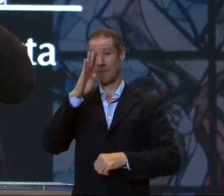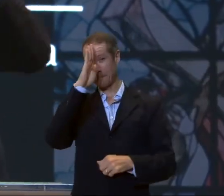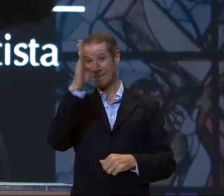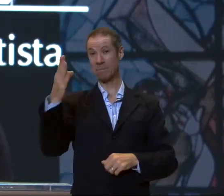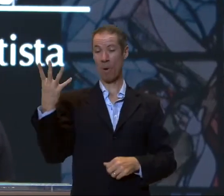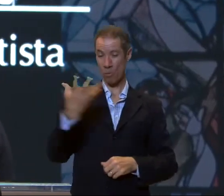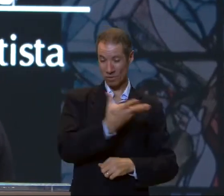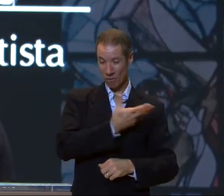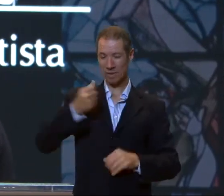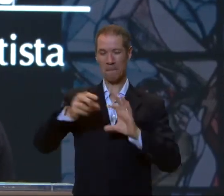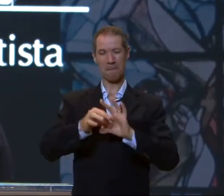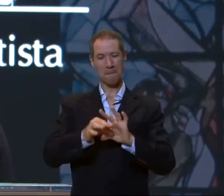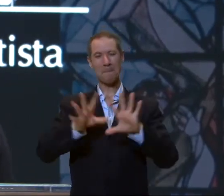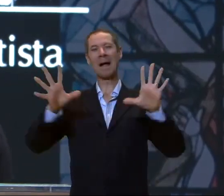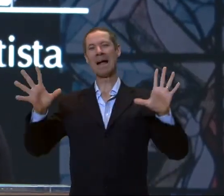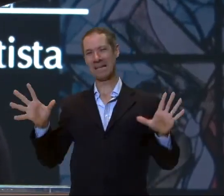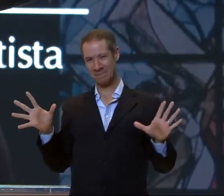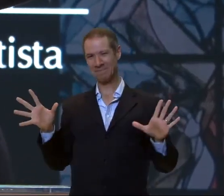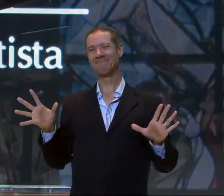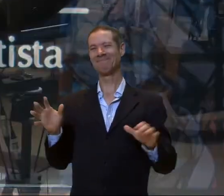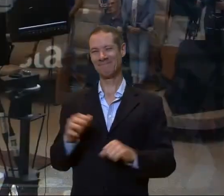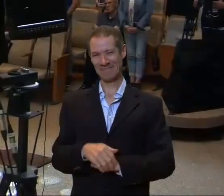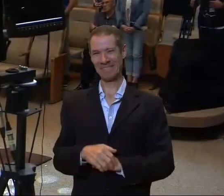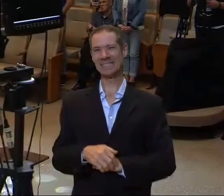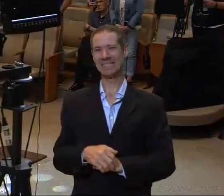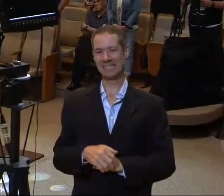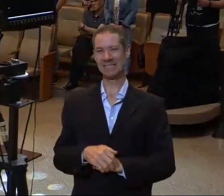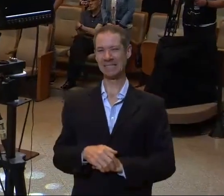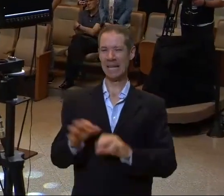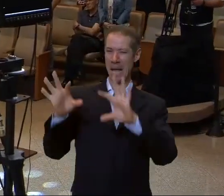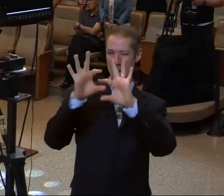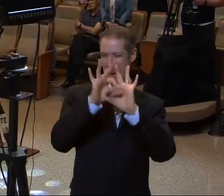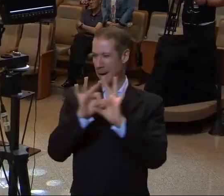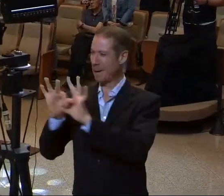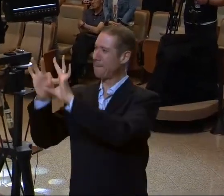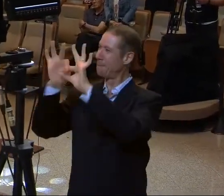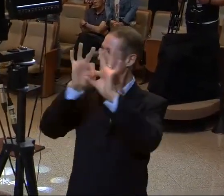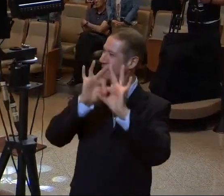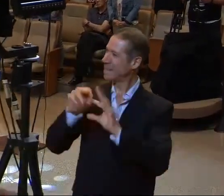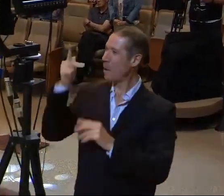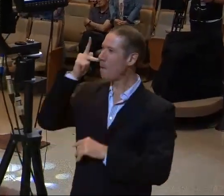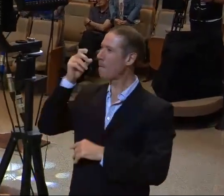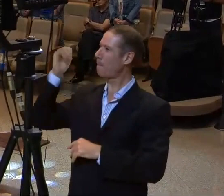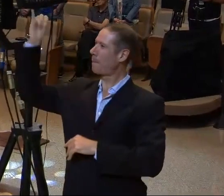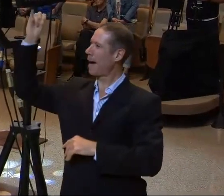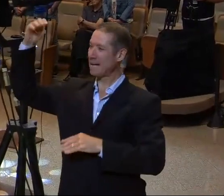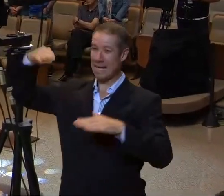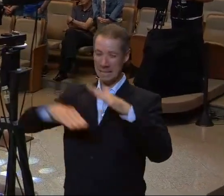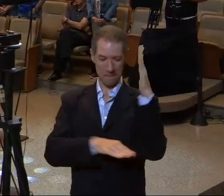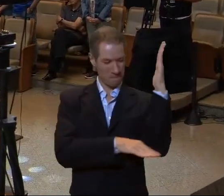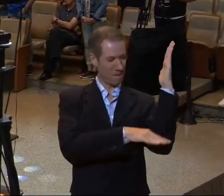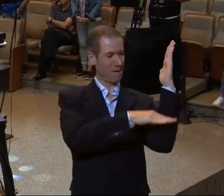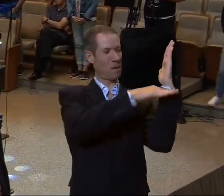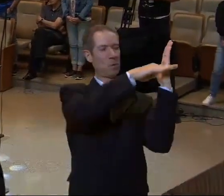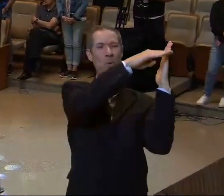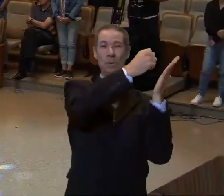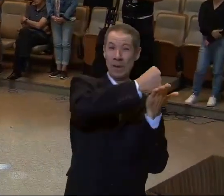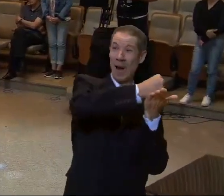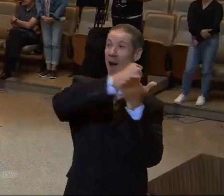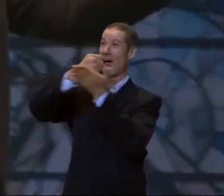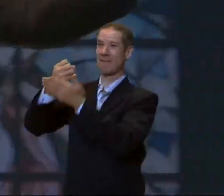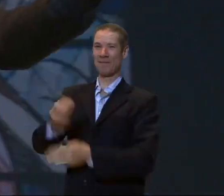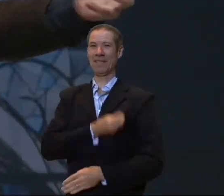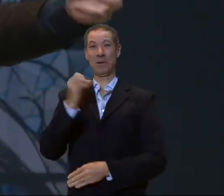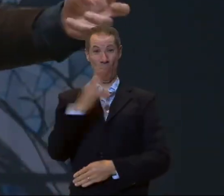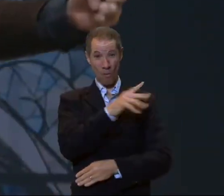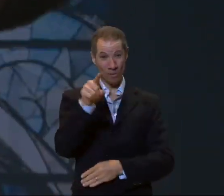salvação, que nos permite ter comunhão com o Pai, entrar nesse elevador que nos leva a uma nova condição de vida.